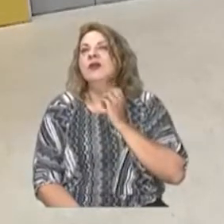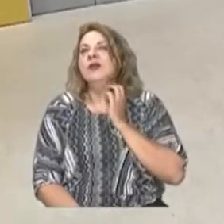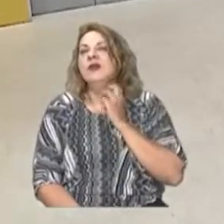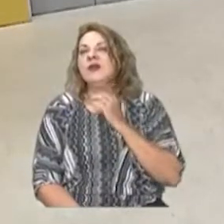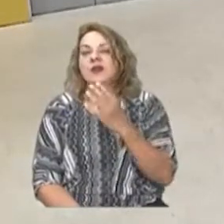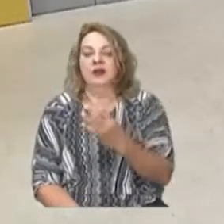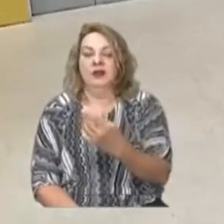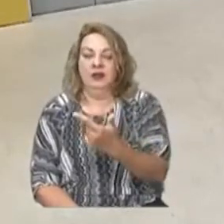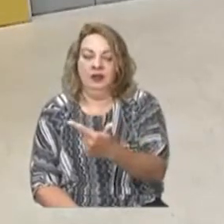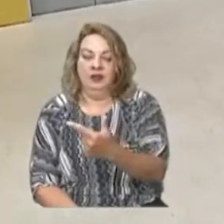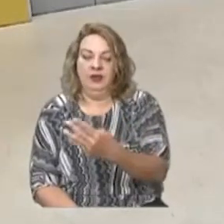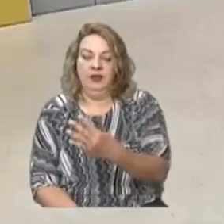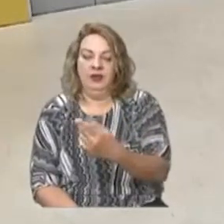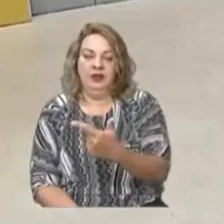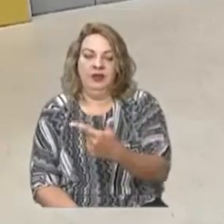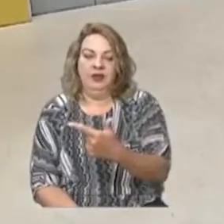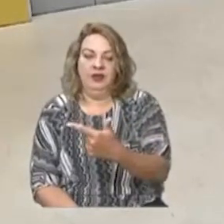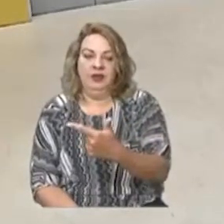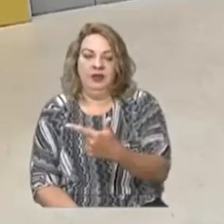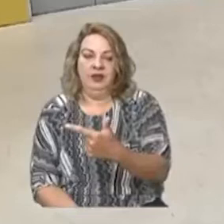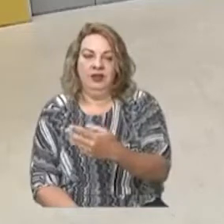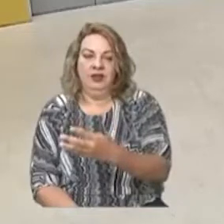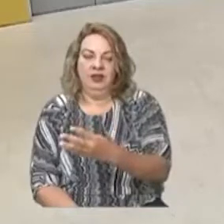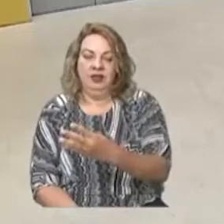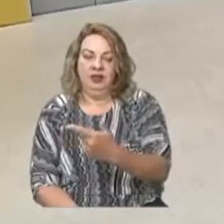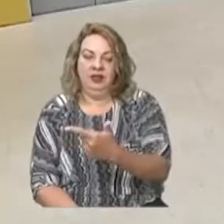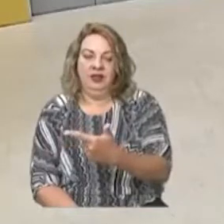agora 42, 42.